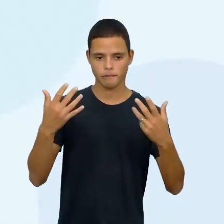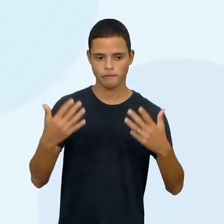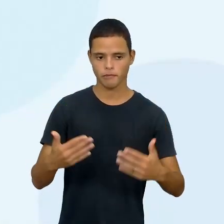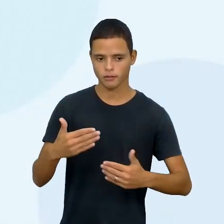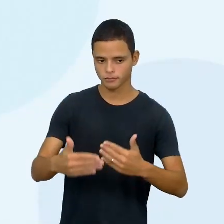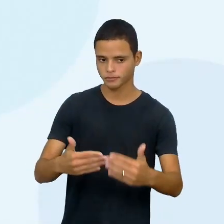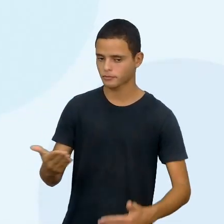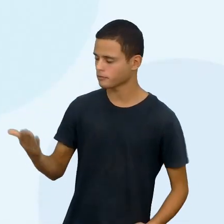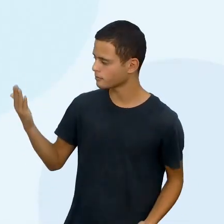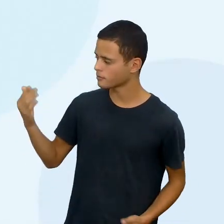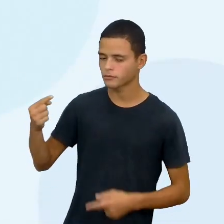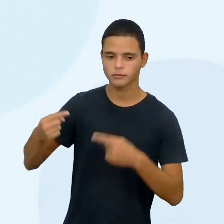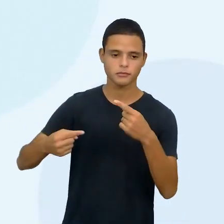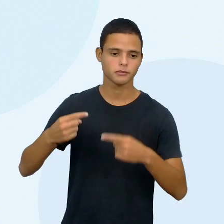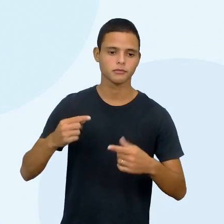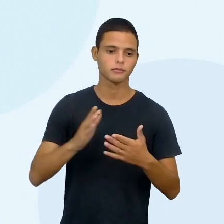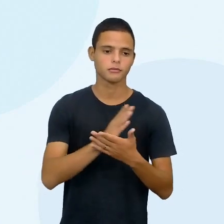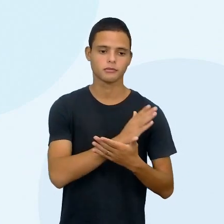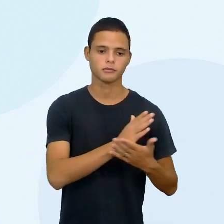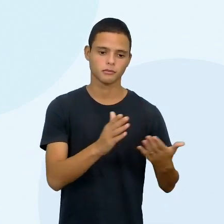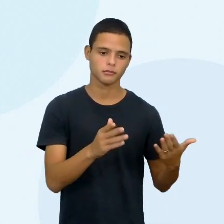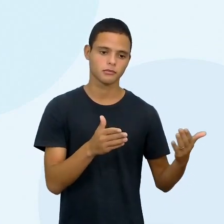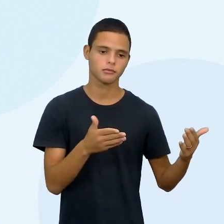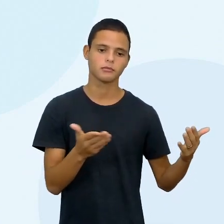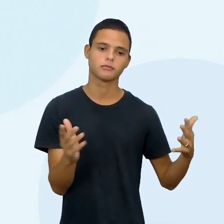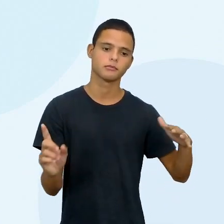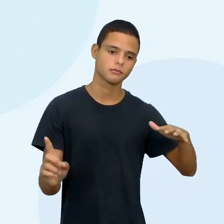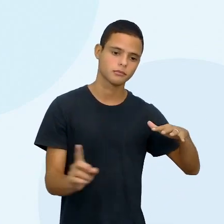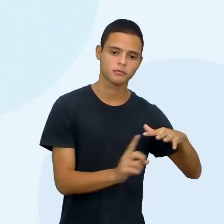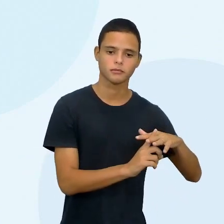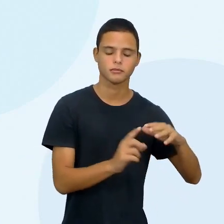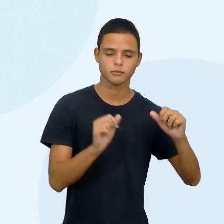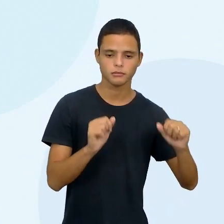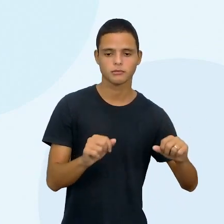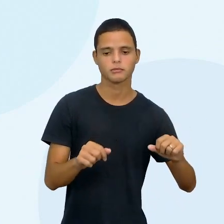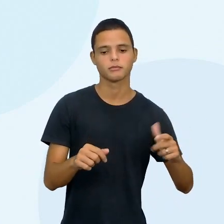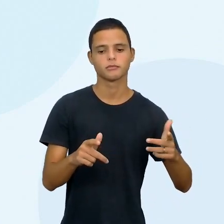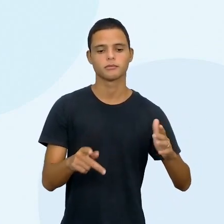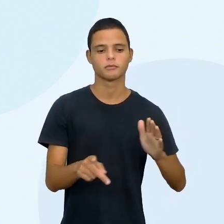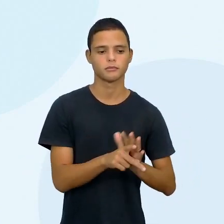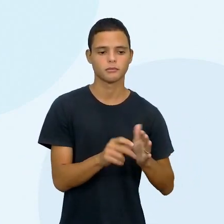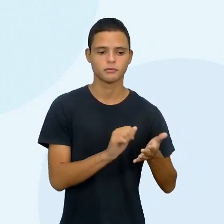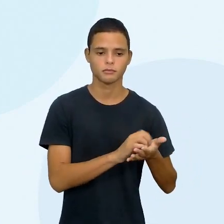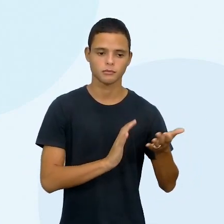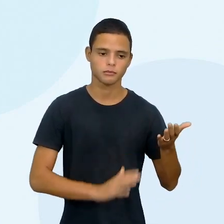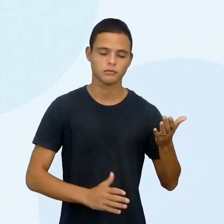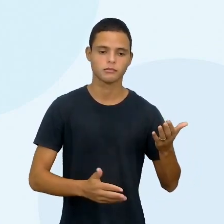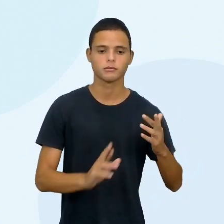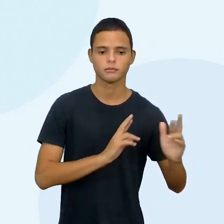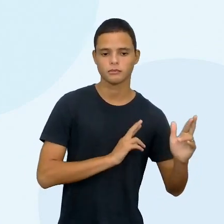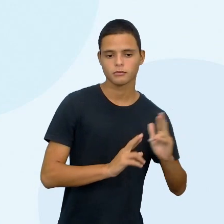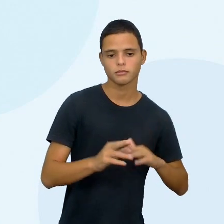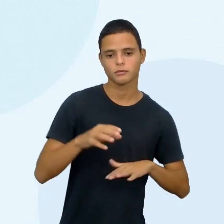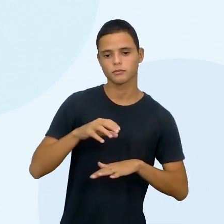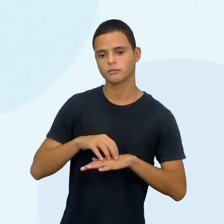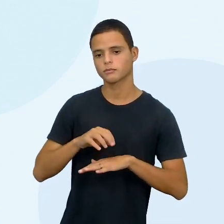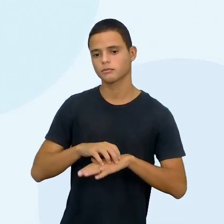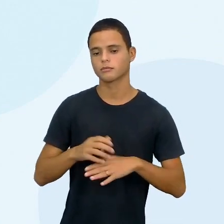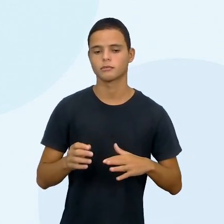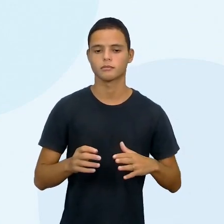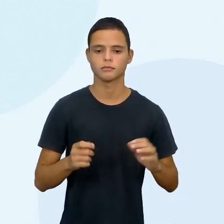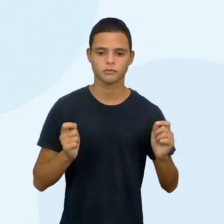é discutir sobre as possíveis integrações que podem ser realizadas dentro das atividades envolvendo os componentes, suas